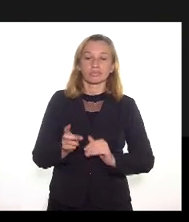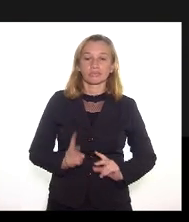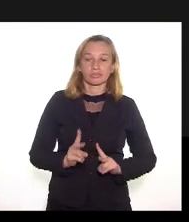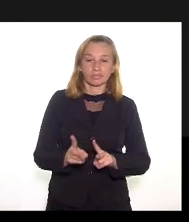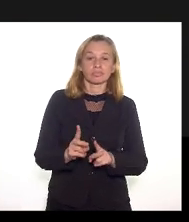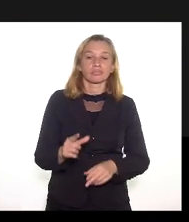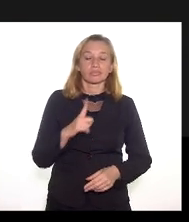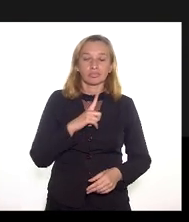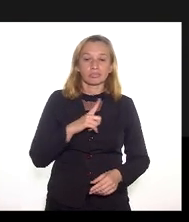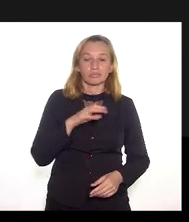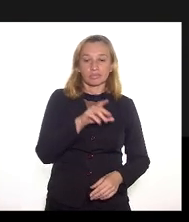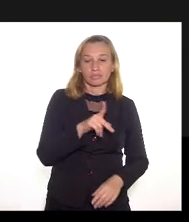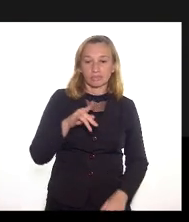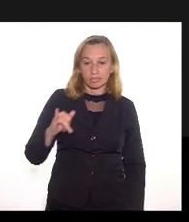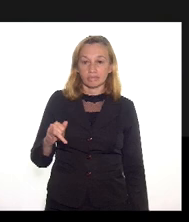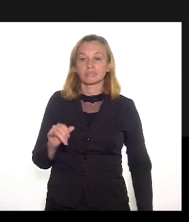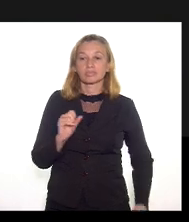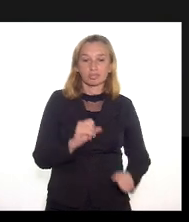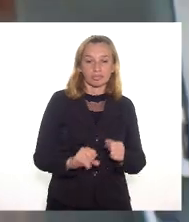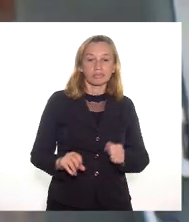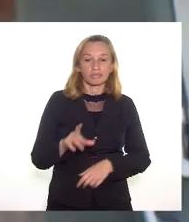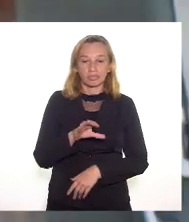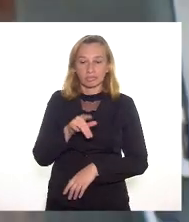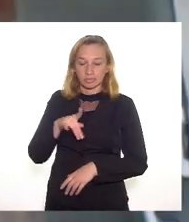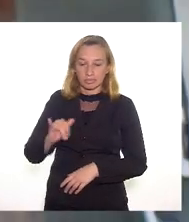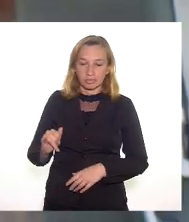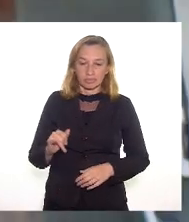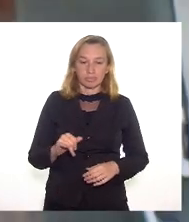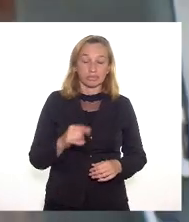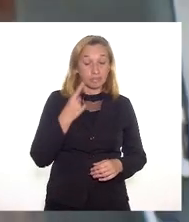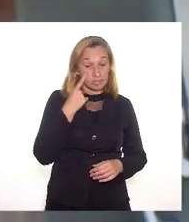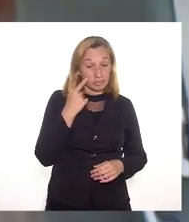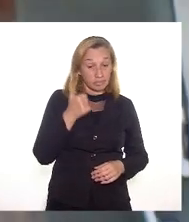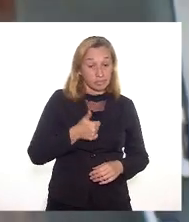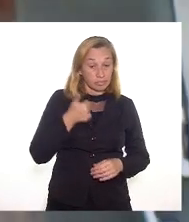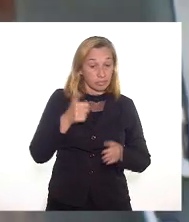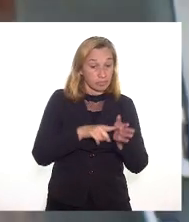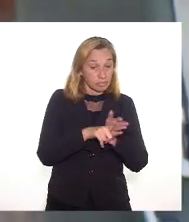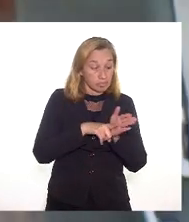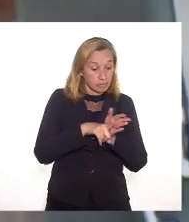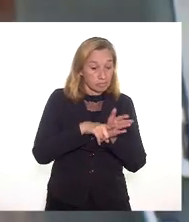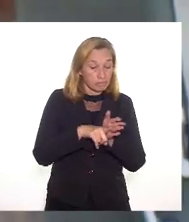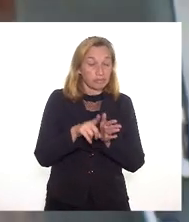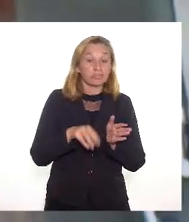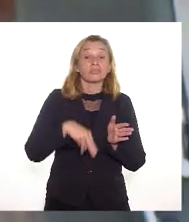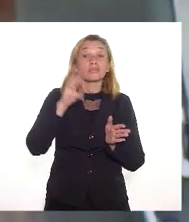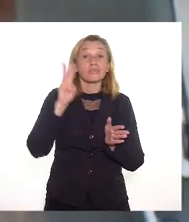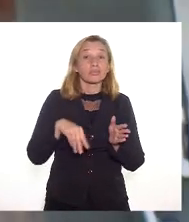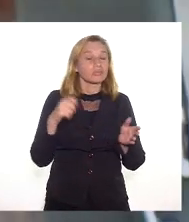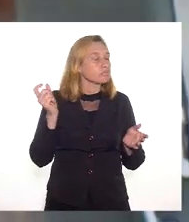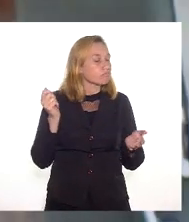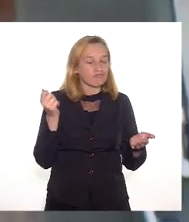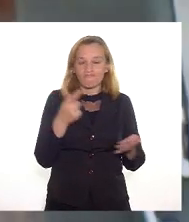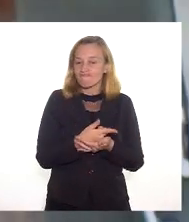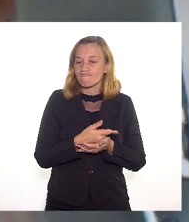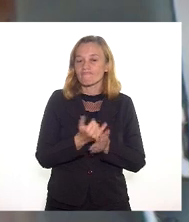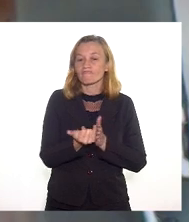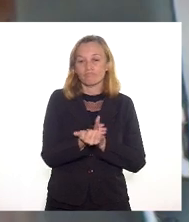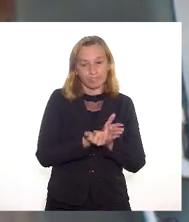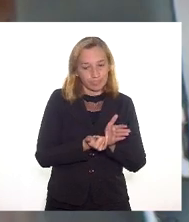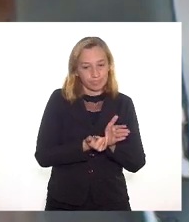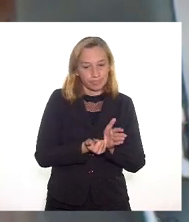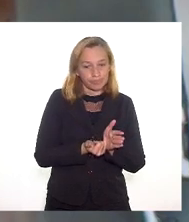tem que existir uma CPI, que se faça a CPI para fazer o levantamento dos delegadores que não pagam imposto, que por isso, às vezes,